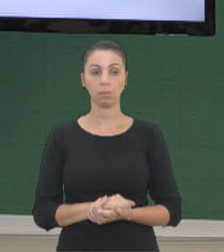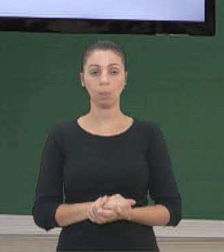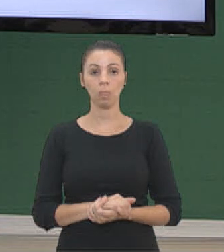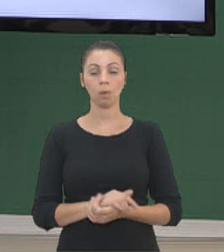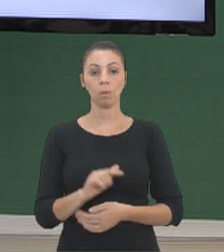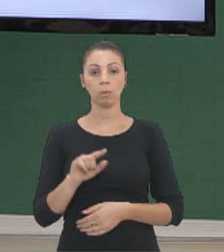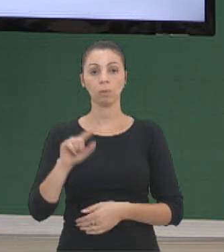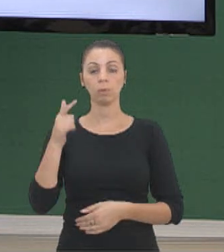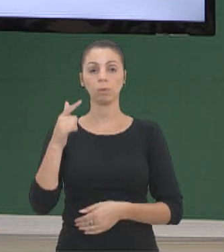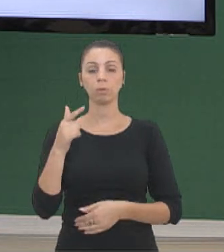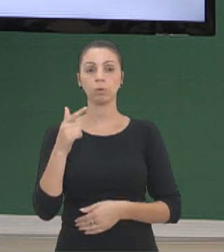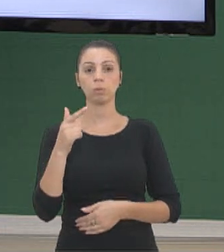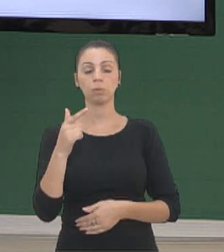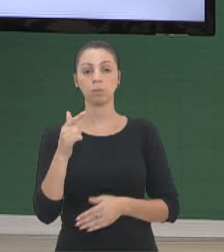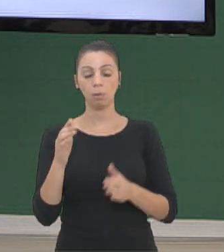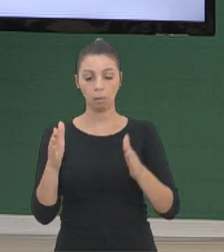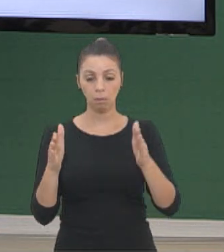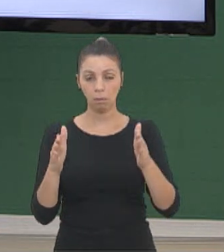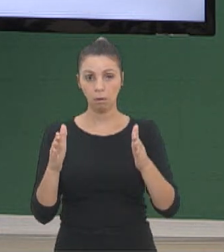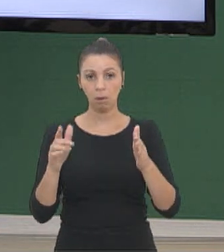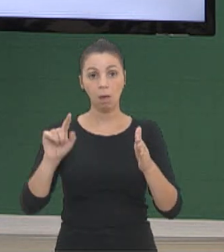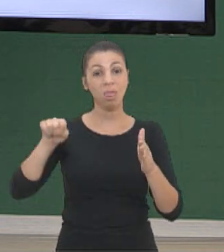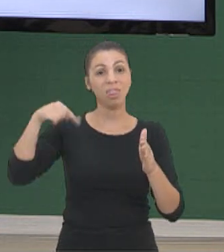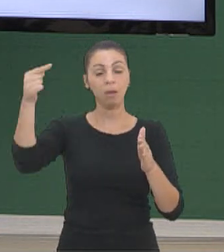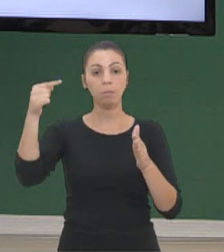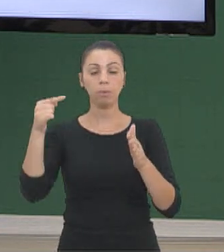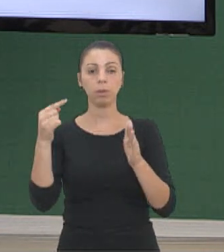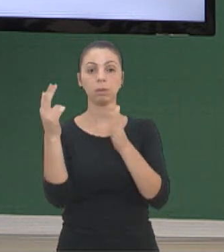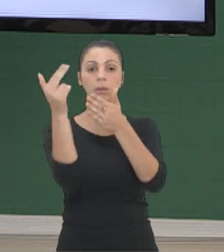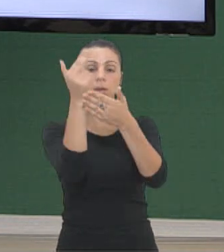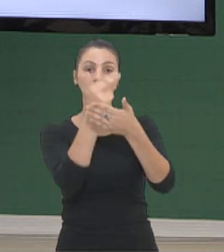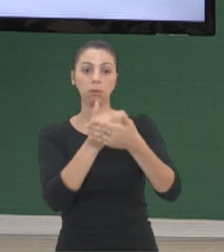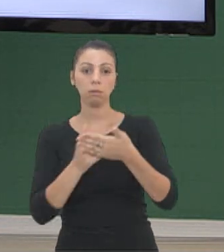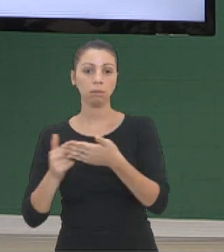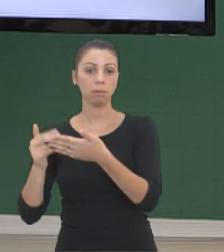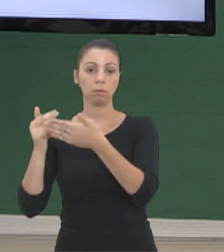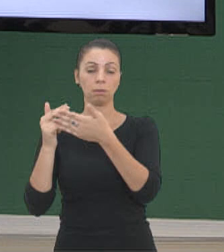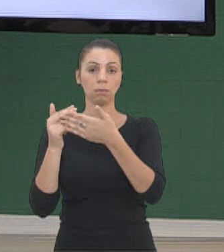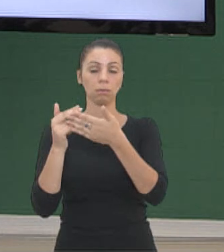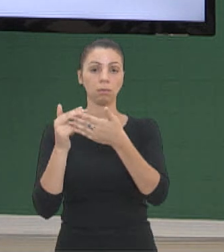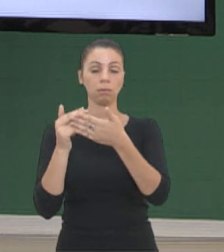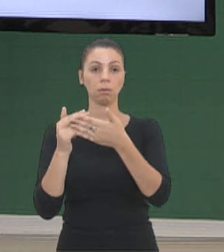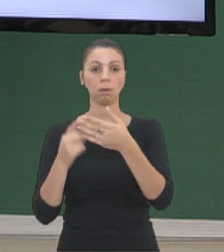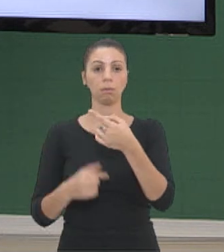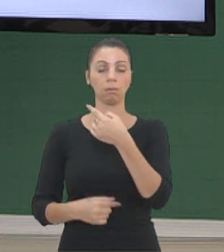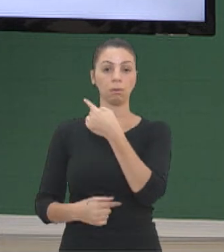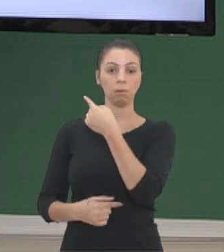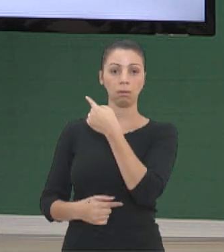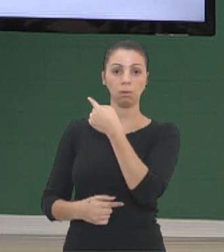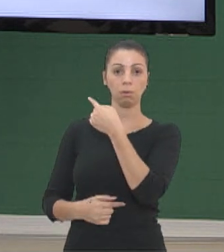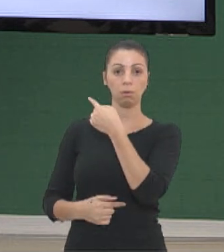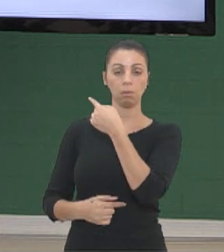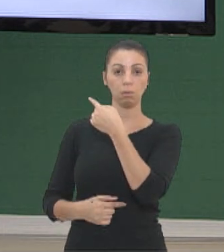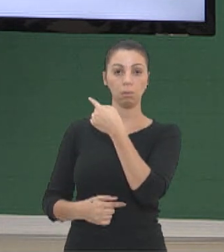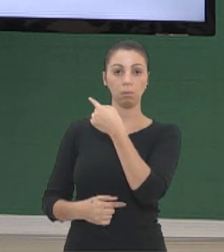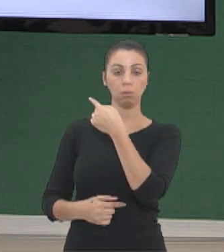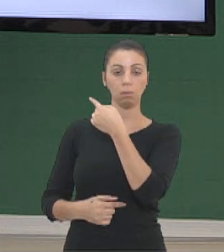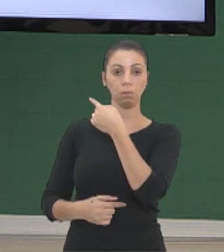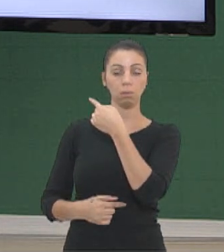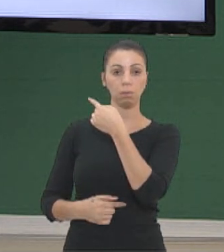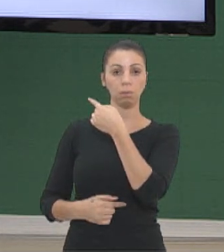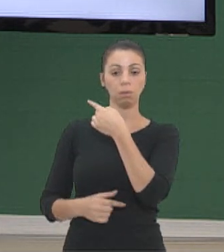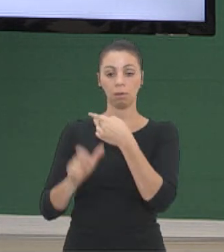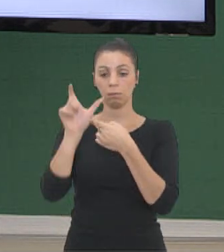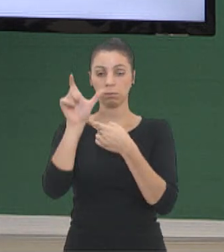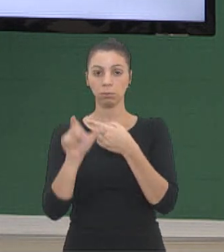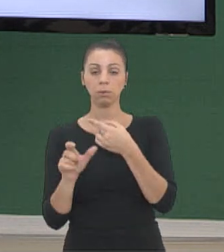últimos momentos, depois desta imagem. Só para você entender, esse pintor aqui, que fez a gravura